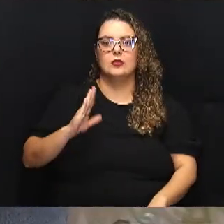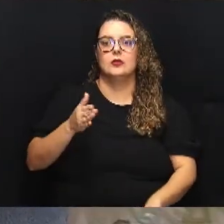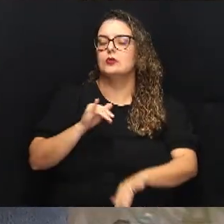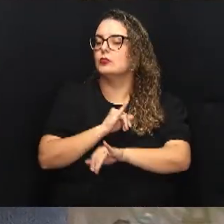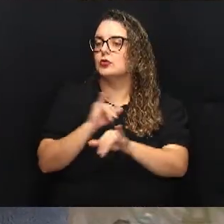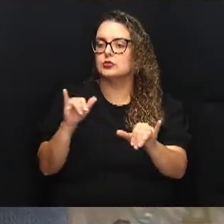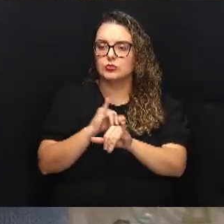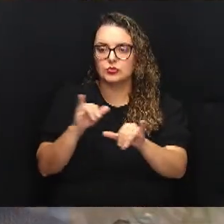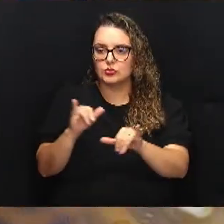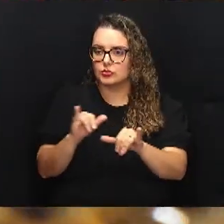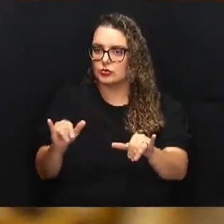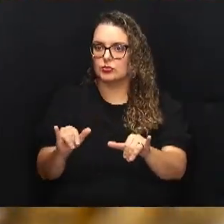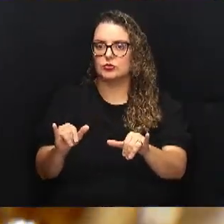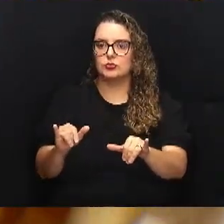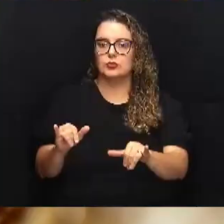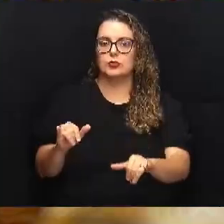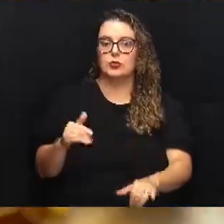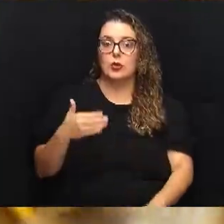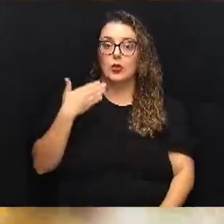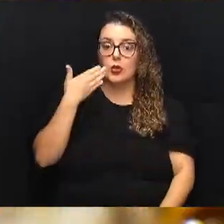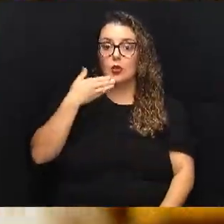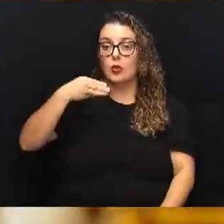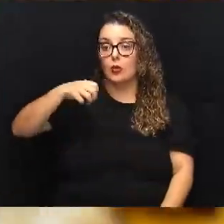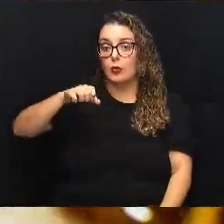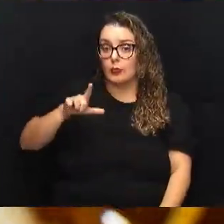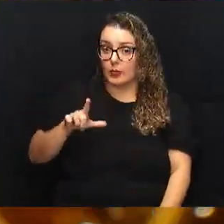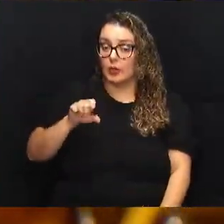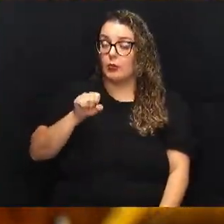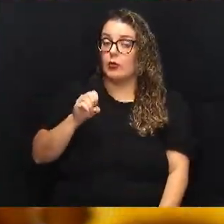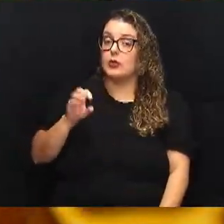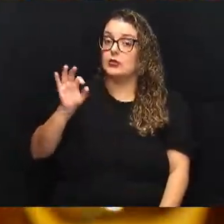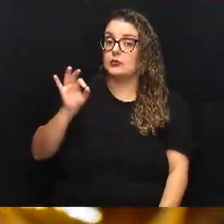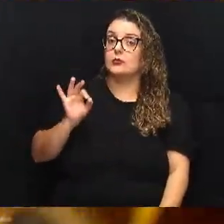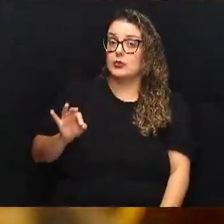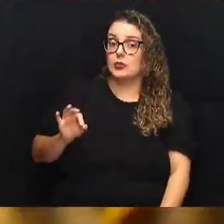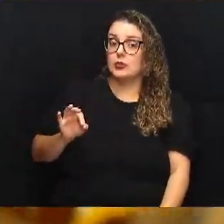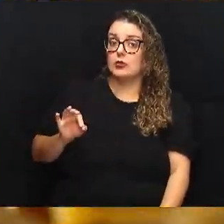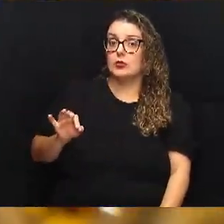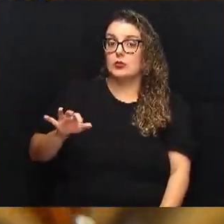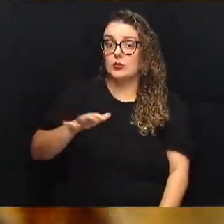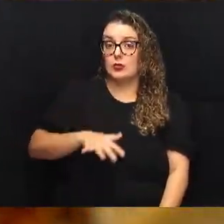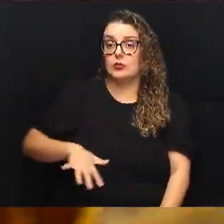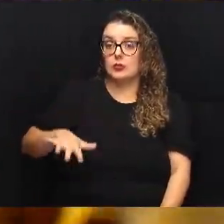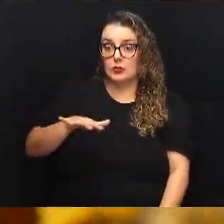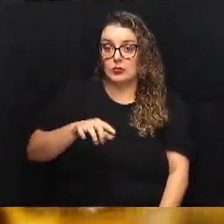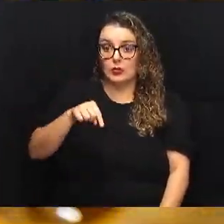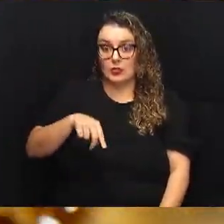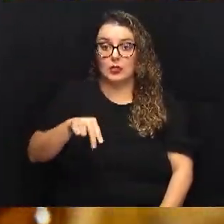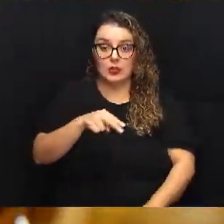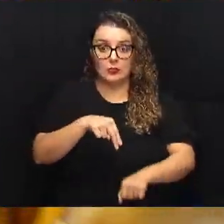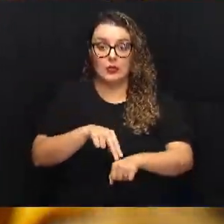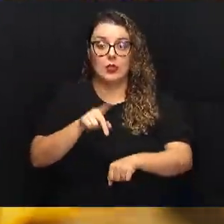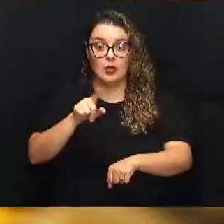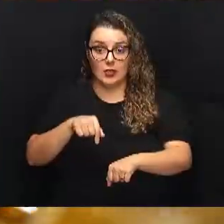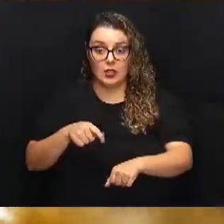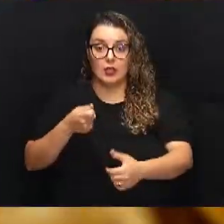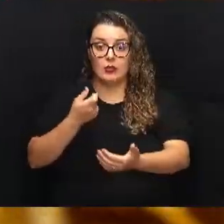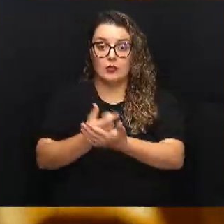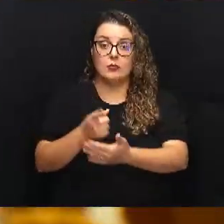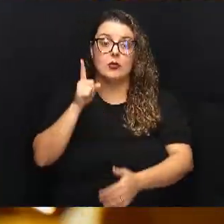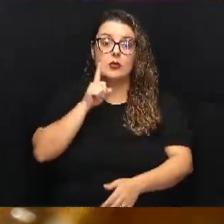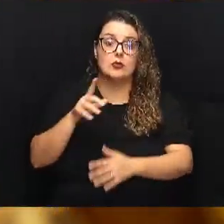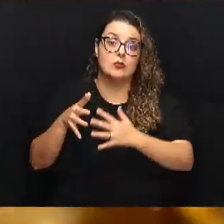notícias sobre o mel, 80% do mercado aqui nacional ele é consumido pelo